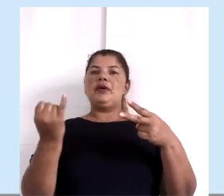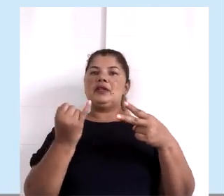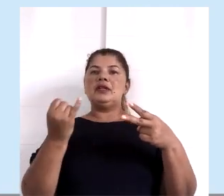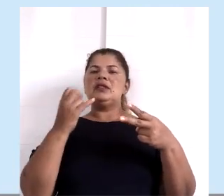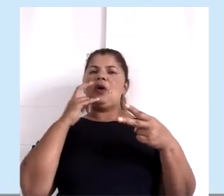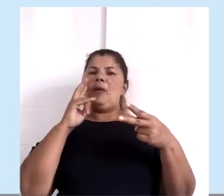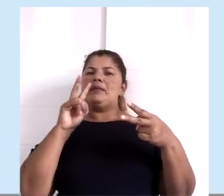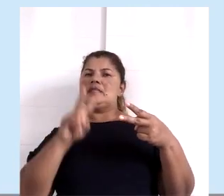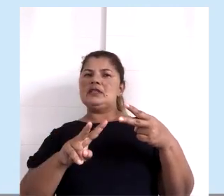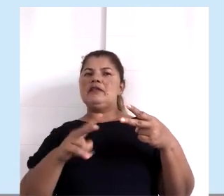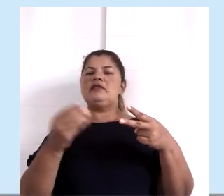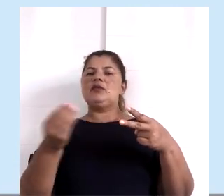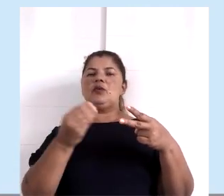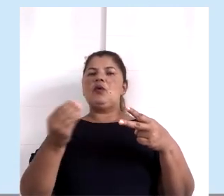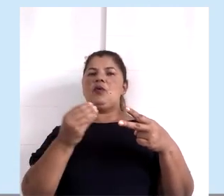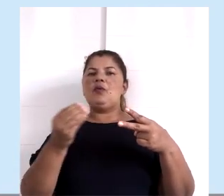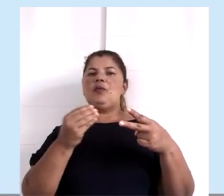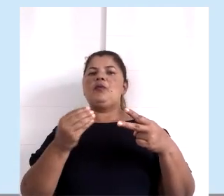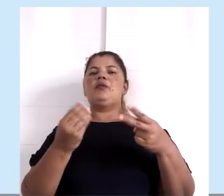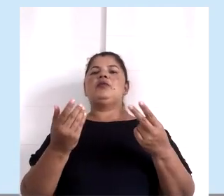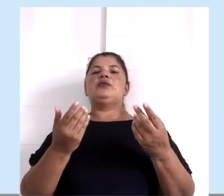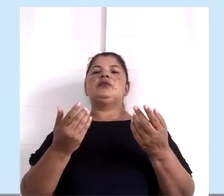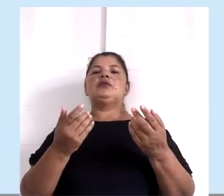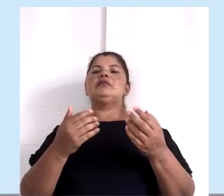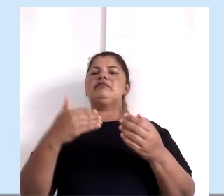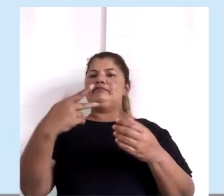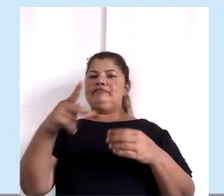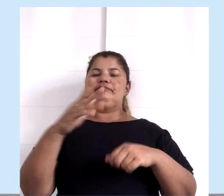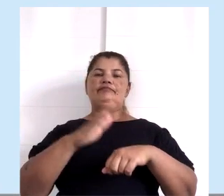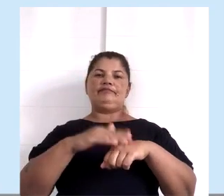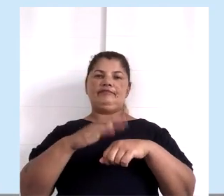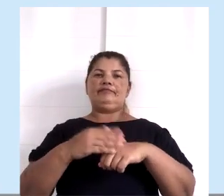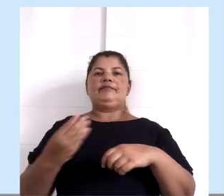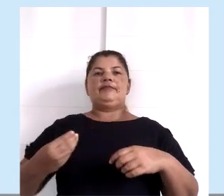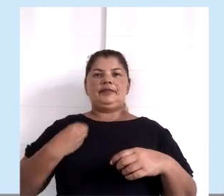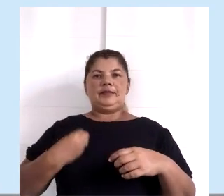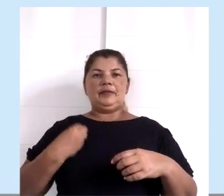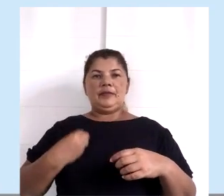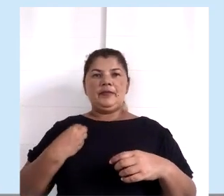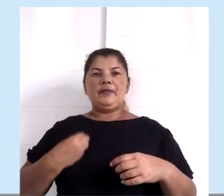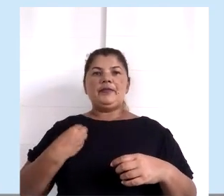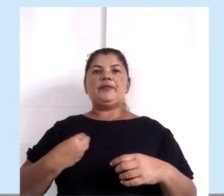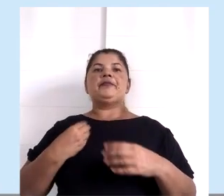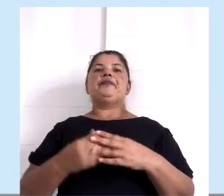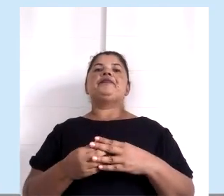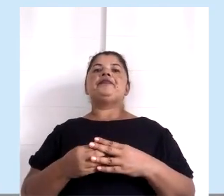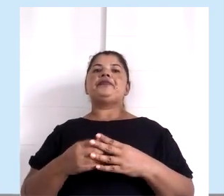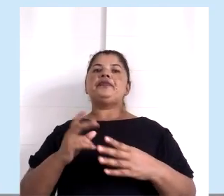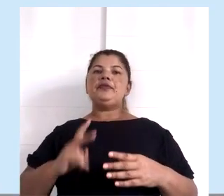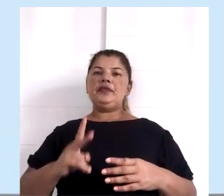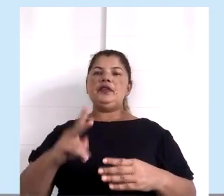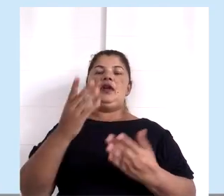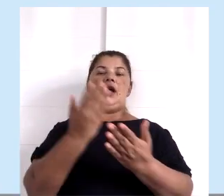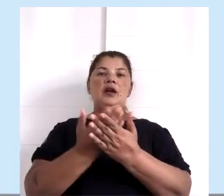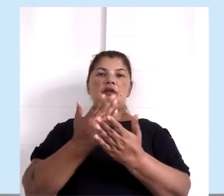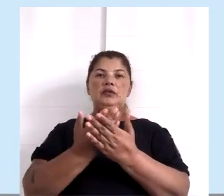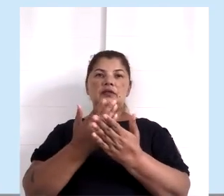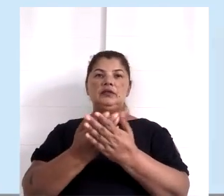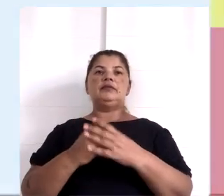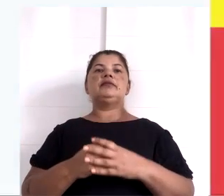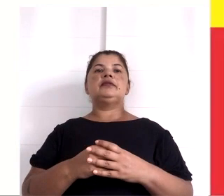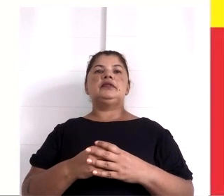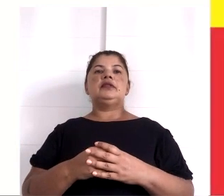vão observar ao longo de toda a formação e vida de vocês. Ok, 7º ano. Vamos continuar nossa aula. Olha na tela mais uma